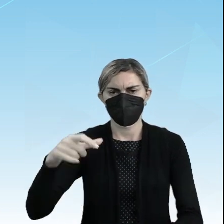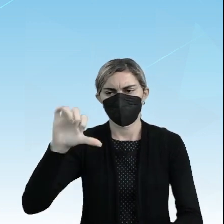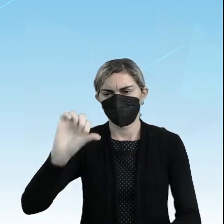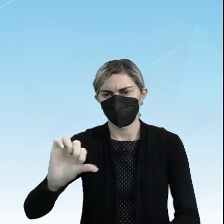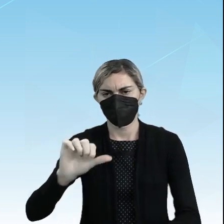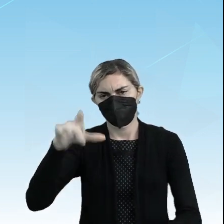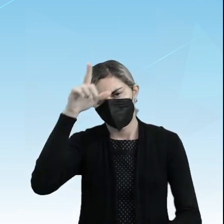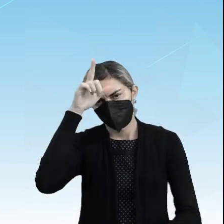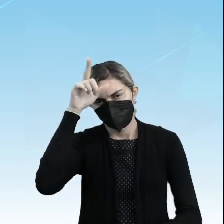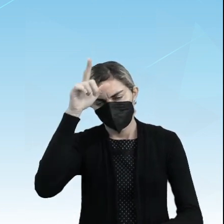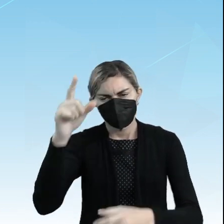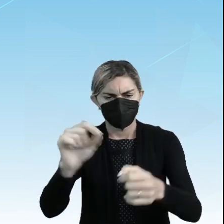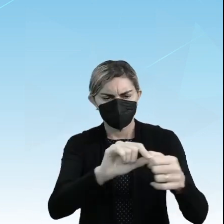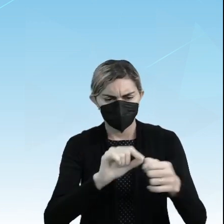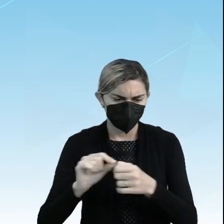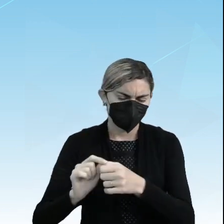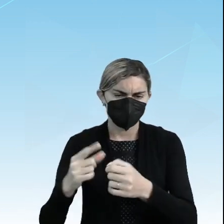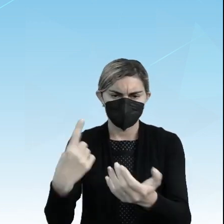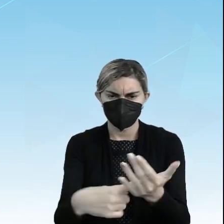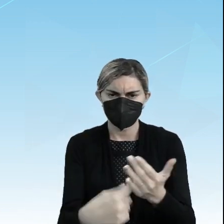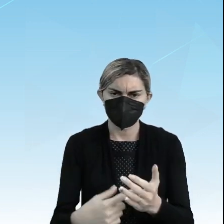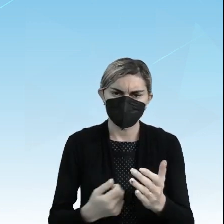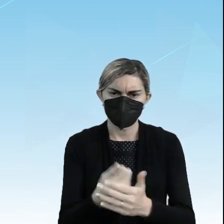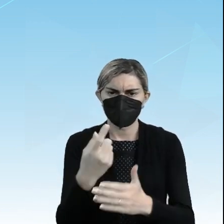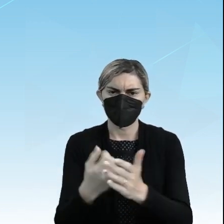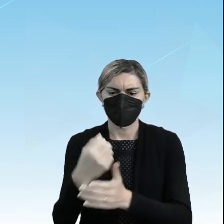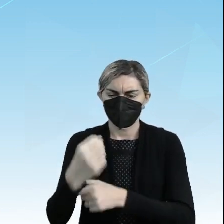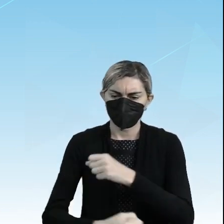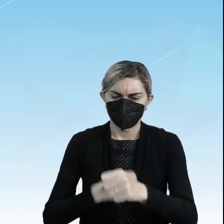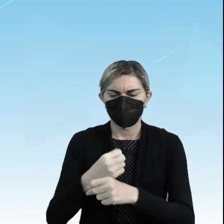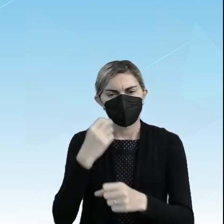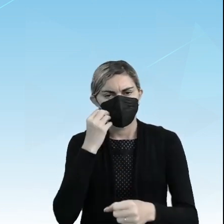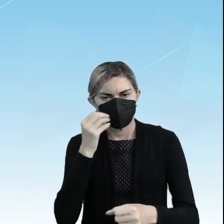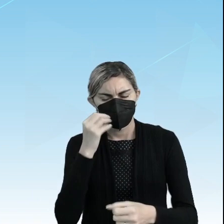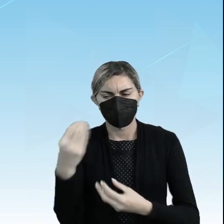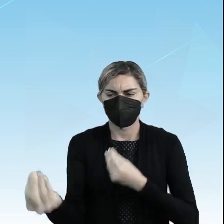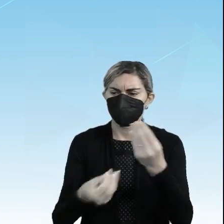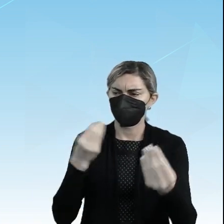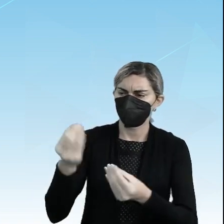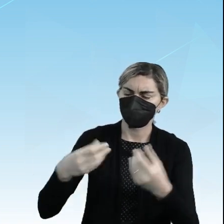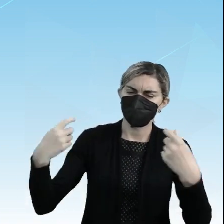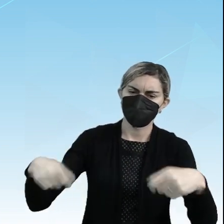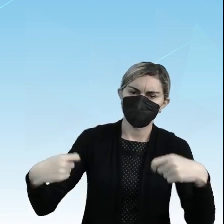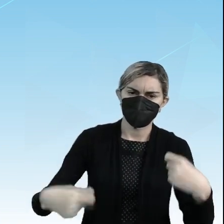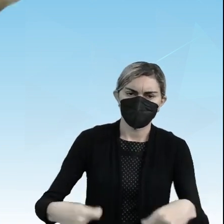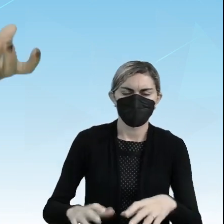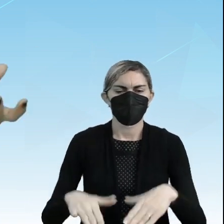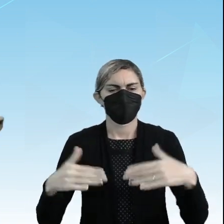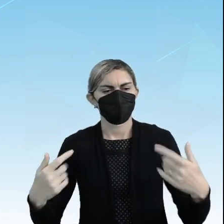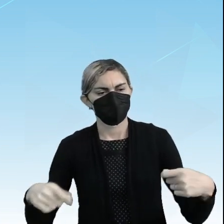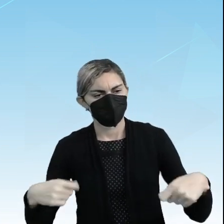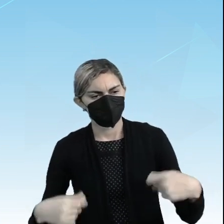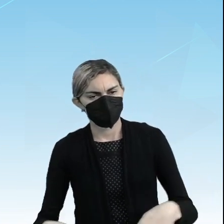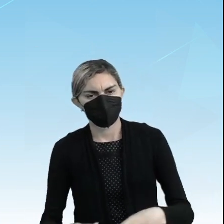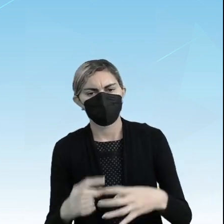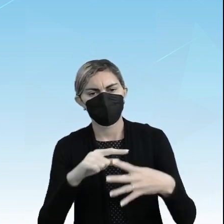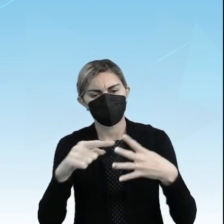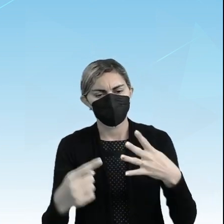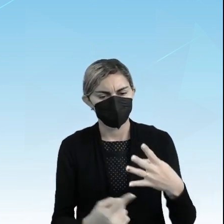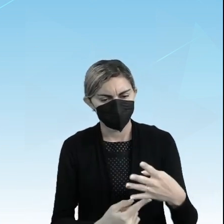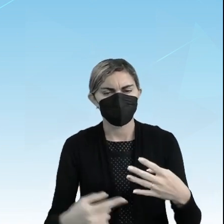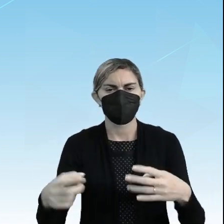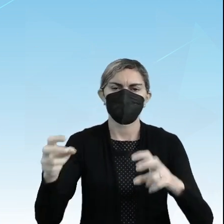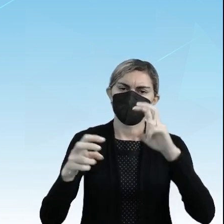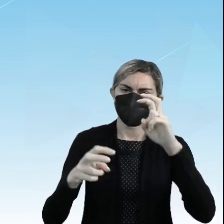esses líderes realizam cúpulas anuais para ver como é que está a situação, o que precisam, quais são as necessidades desses 4, que agora